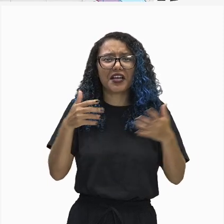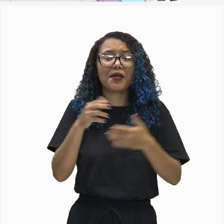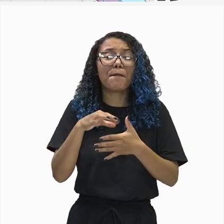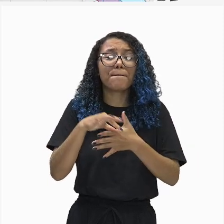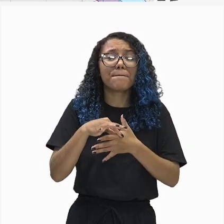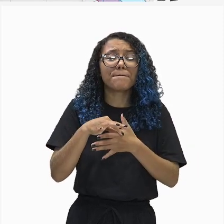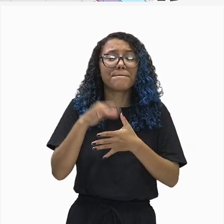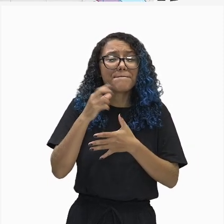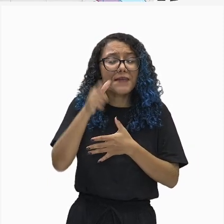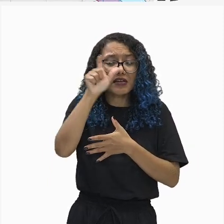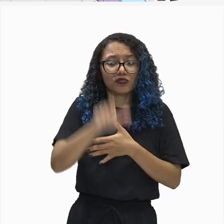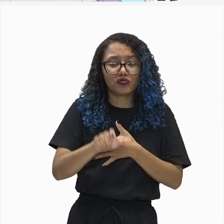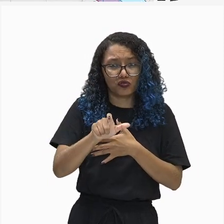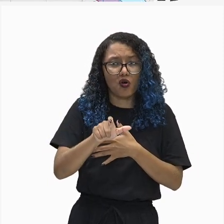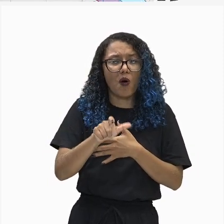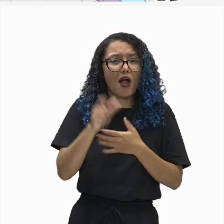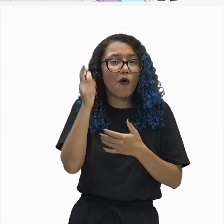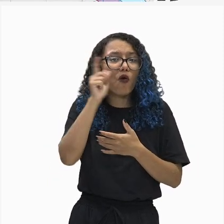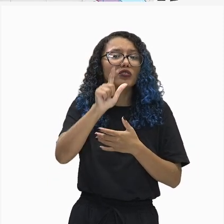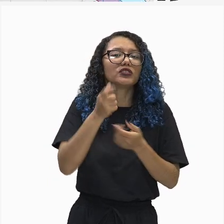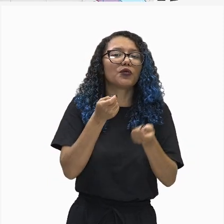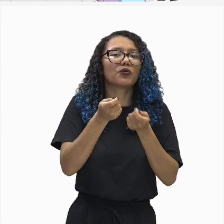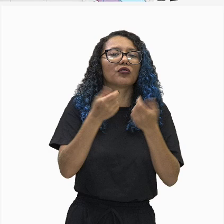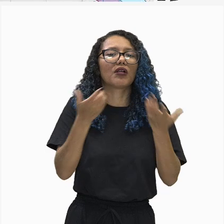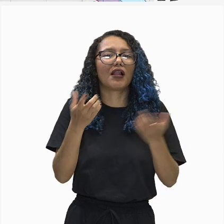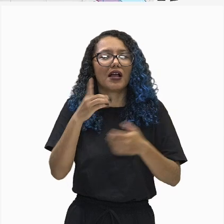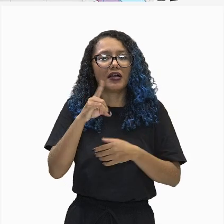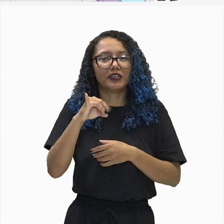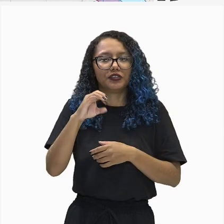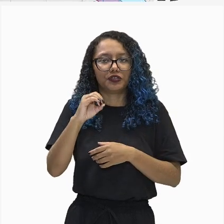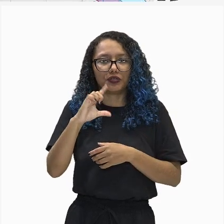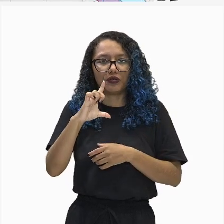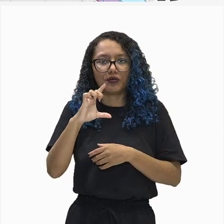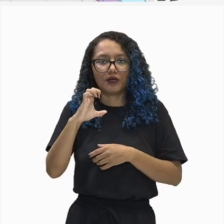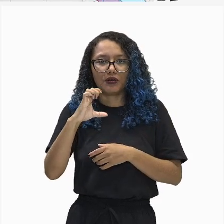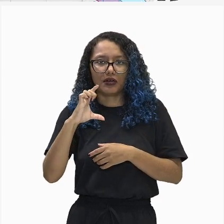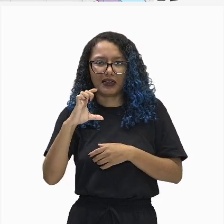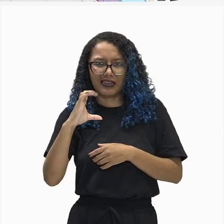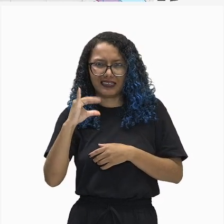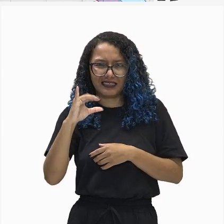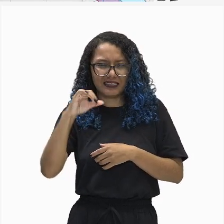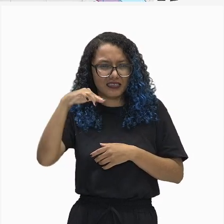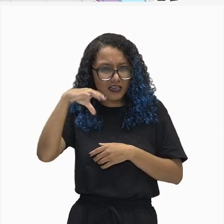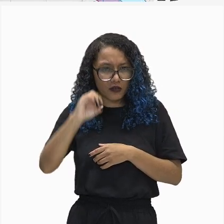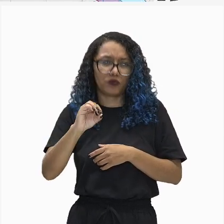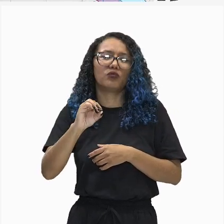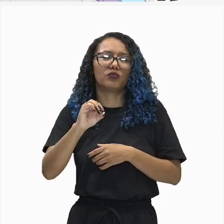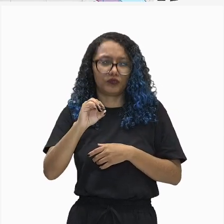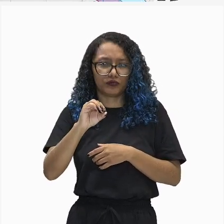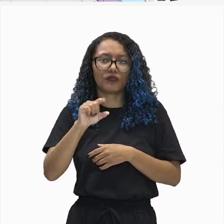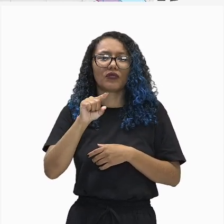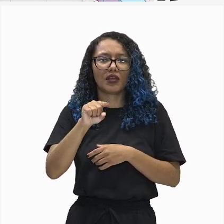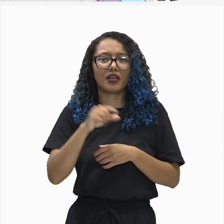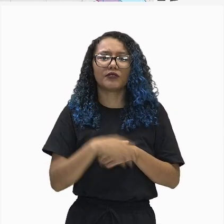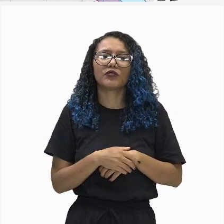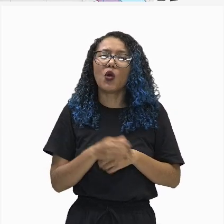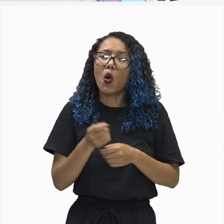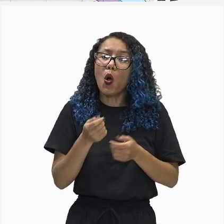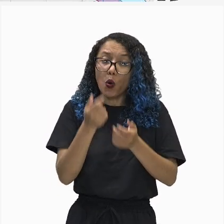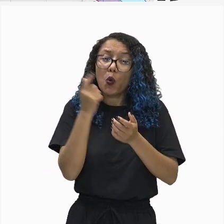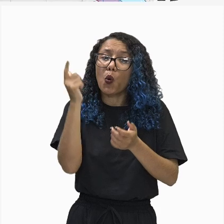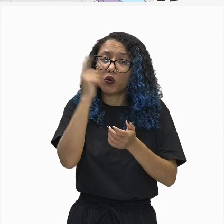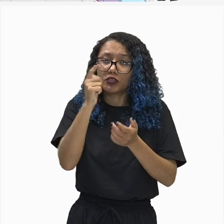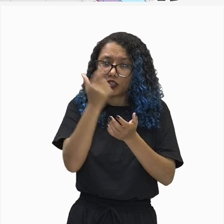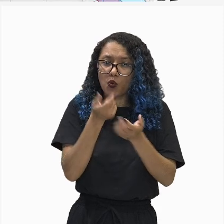Diocleciano. Diocleciano, então, inaugurou o chamado Dominato, ou Baixo Império Romano. Aumentou o controle do governo sobre